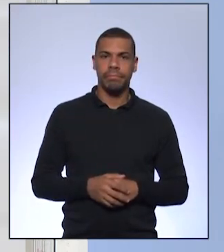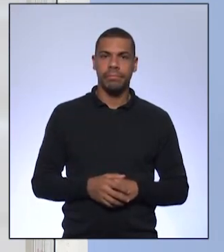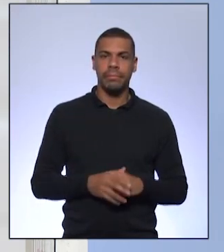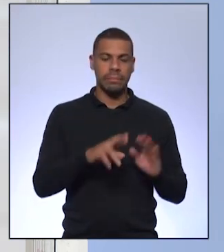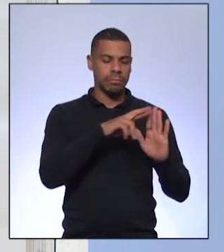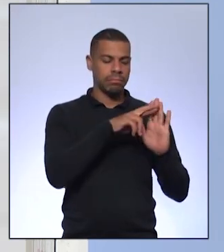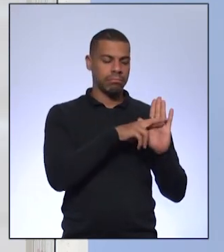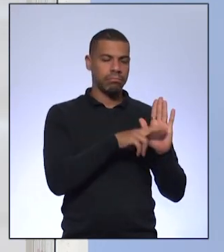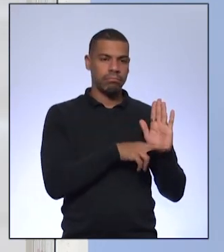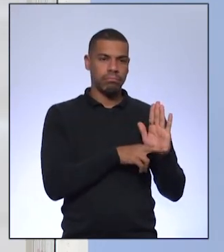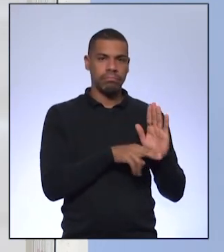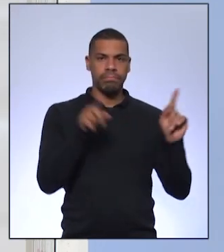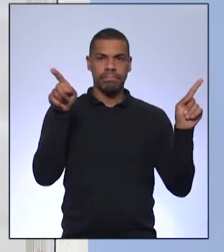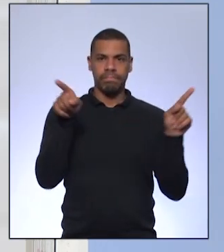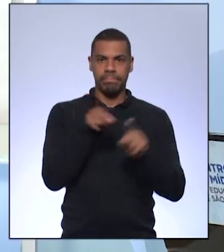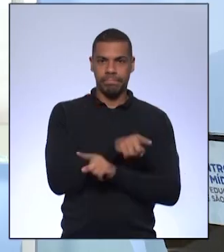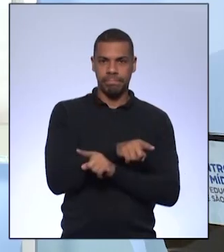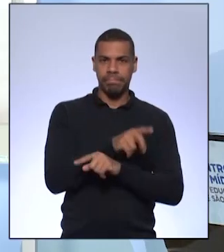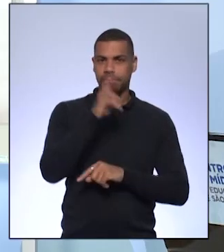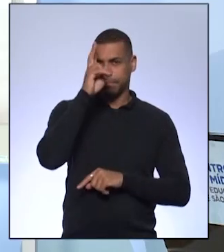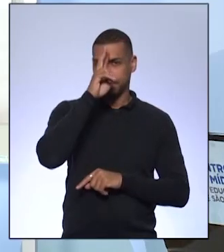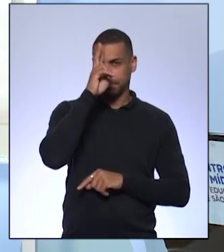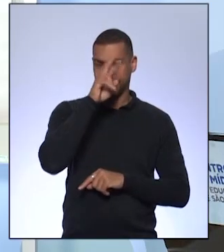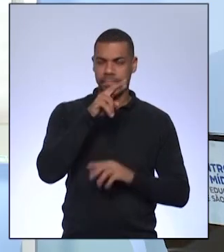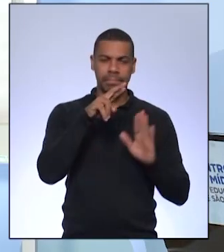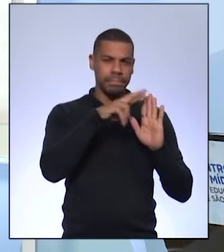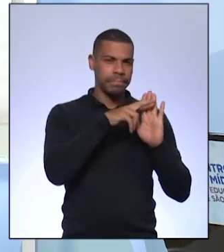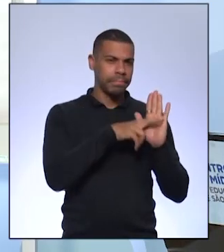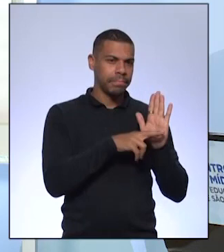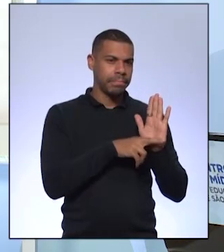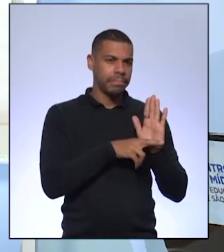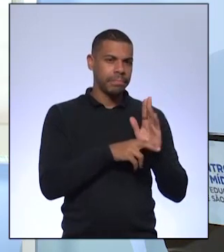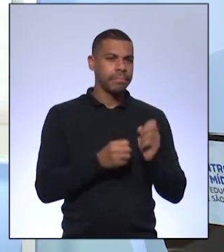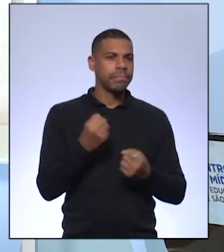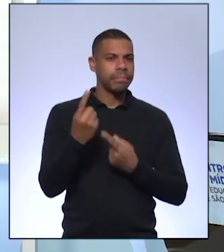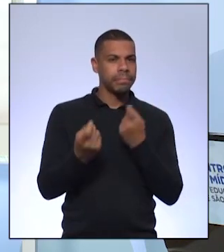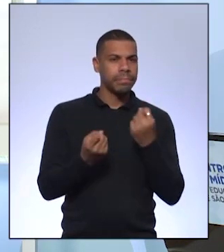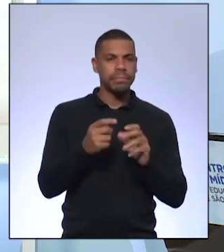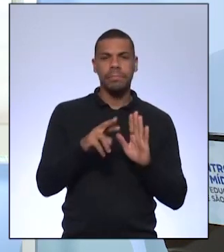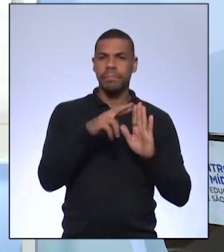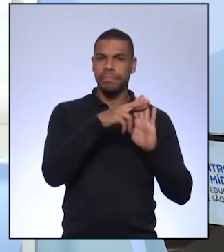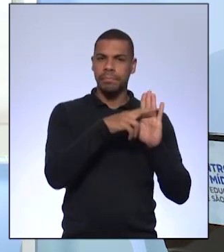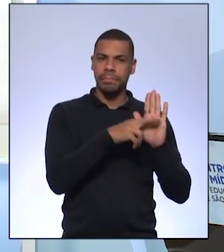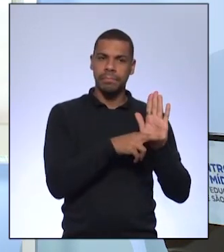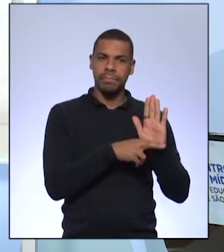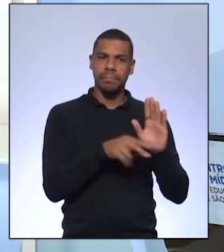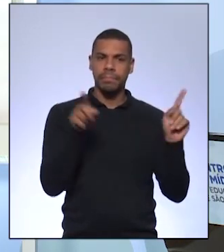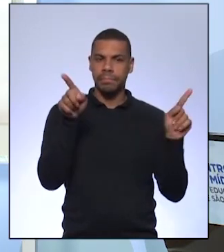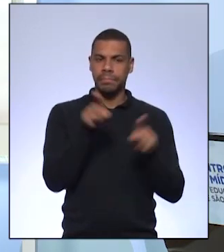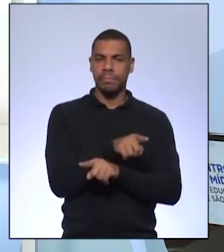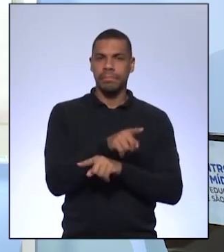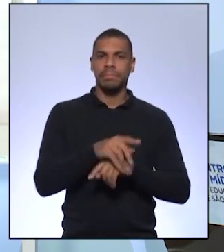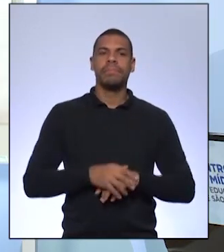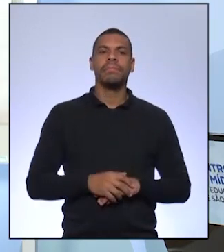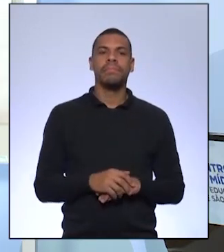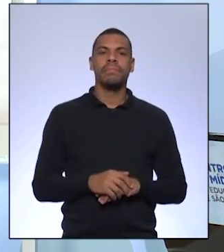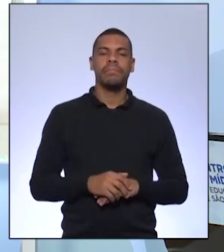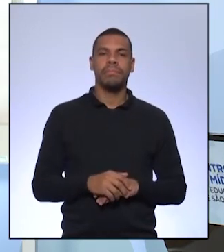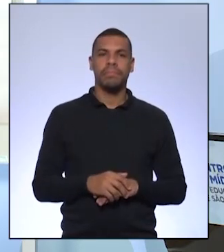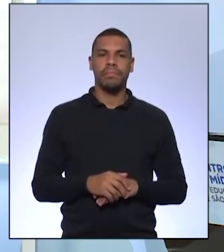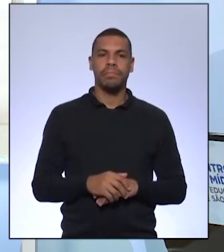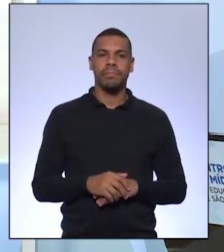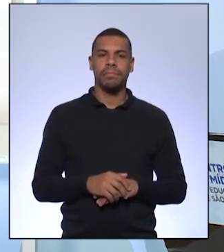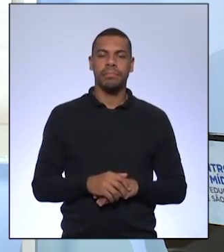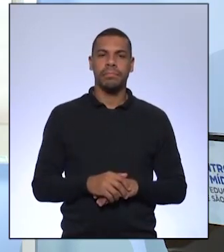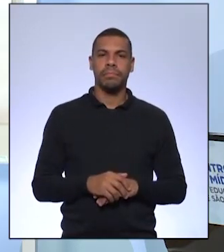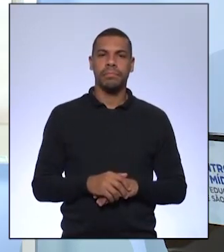famosa multiplicação em x, algumas restrições com essa nomenclatura, ou você pode usar o